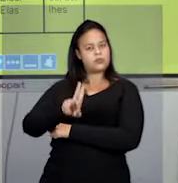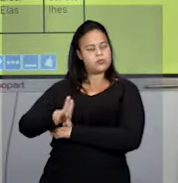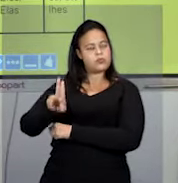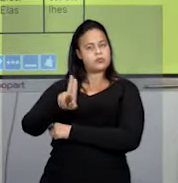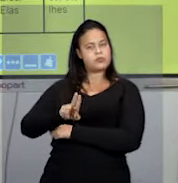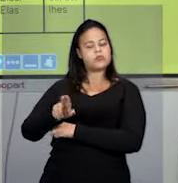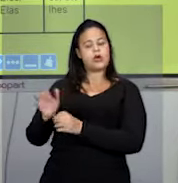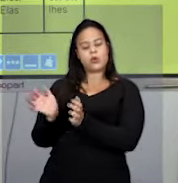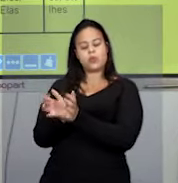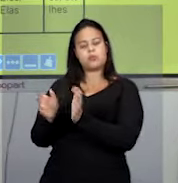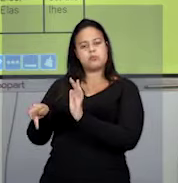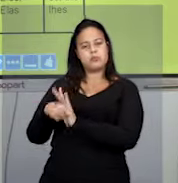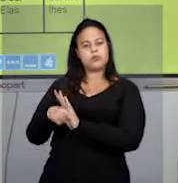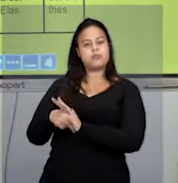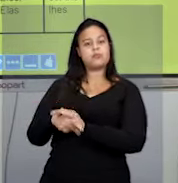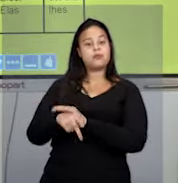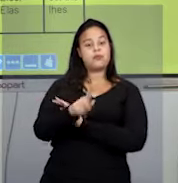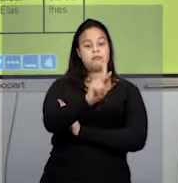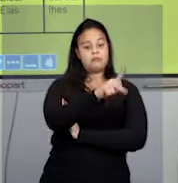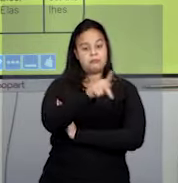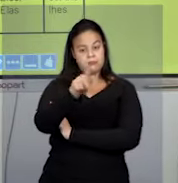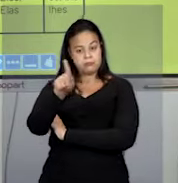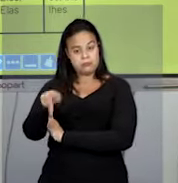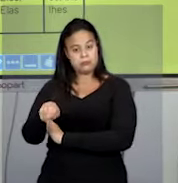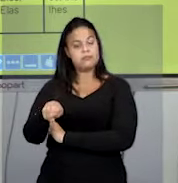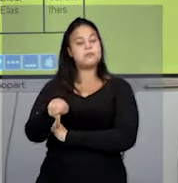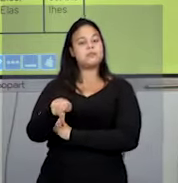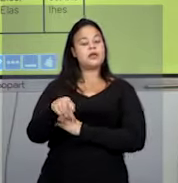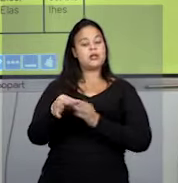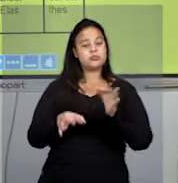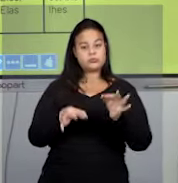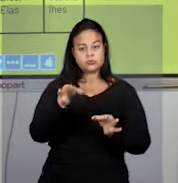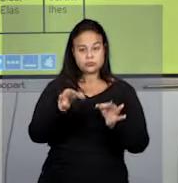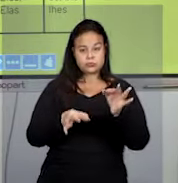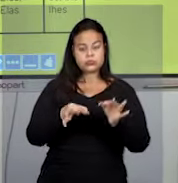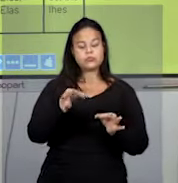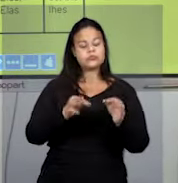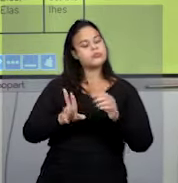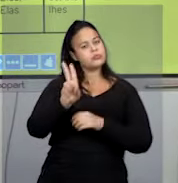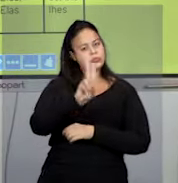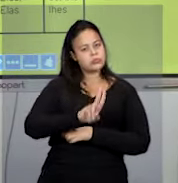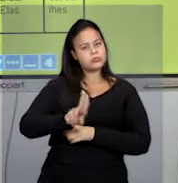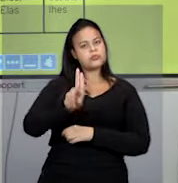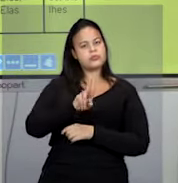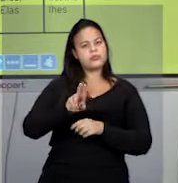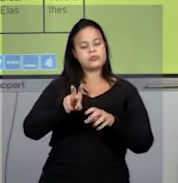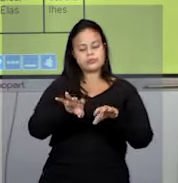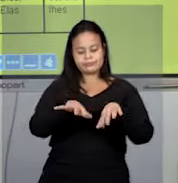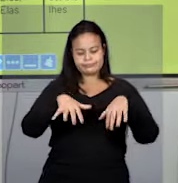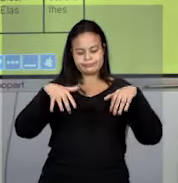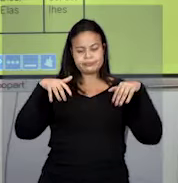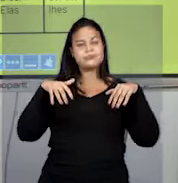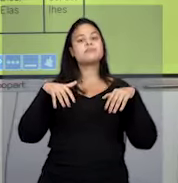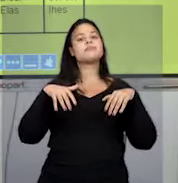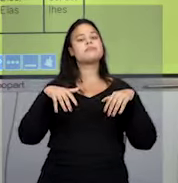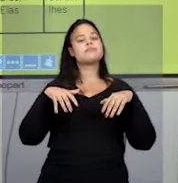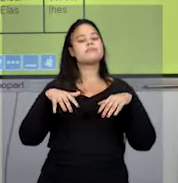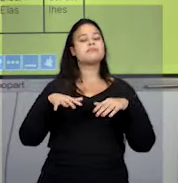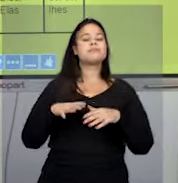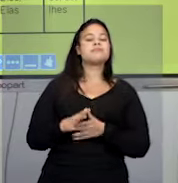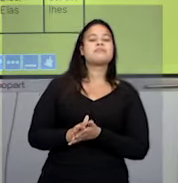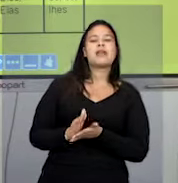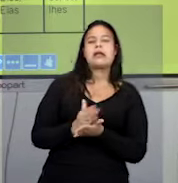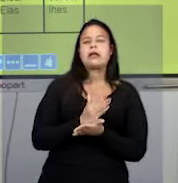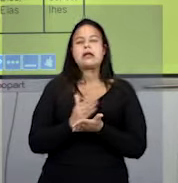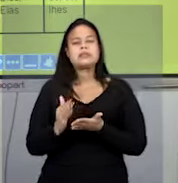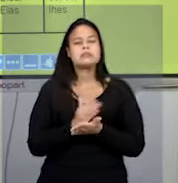o padre usa também na oração, como os juízes também usam nas audiências, mas é muito raro, tá?